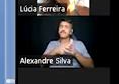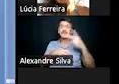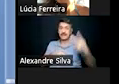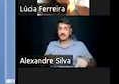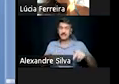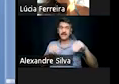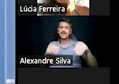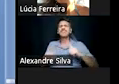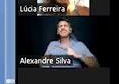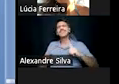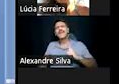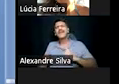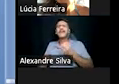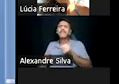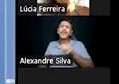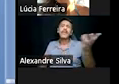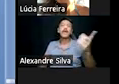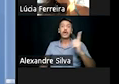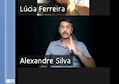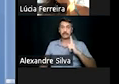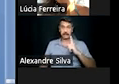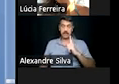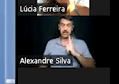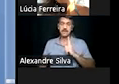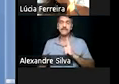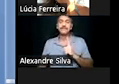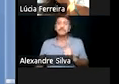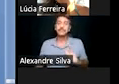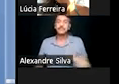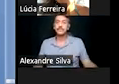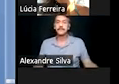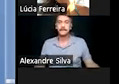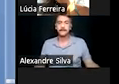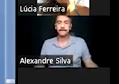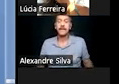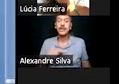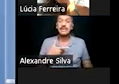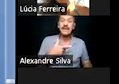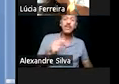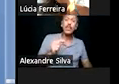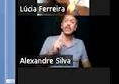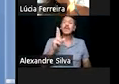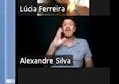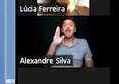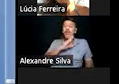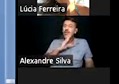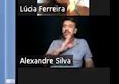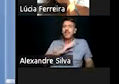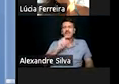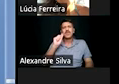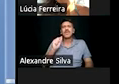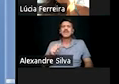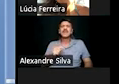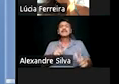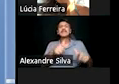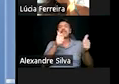muito frequente, e que nós temos com urgência de evitar o processo de